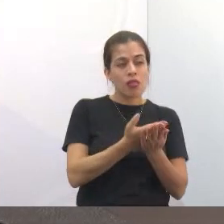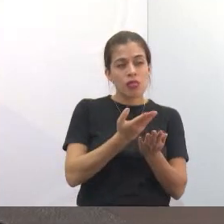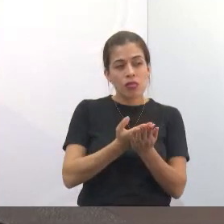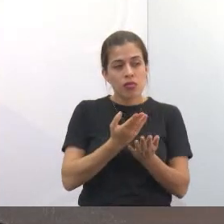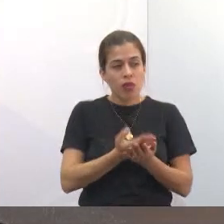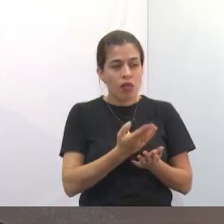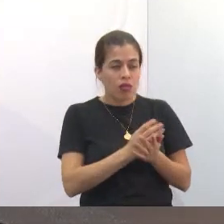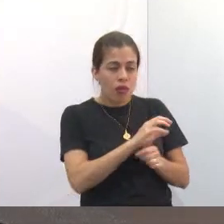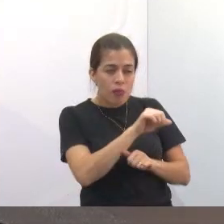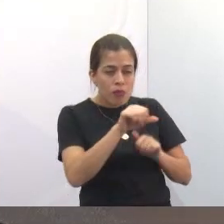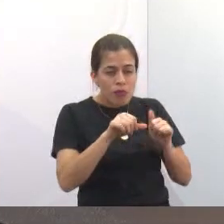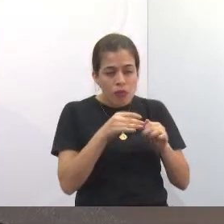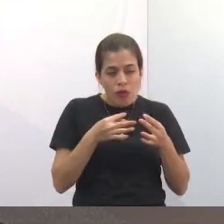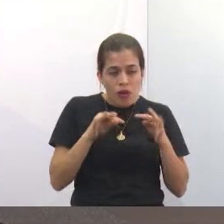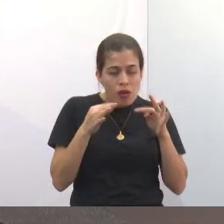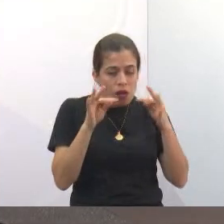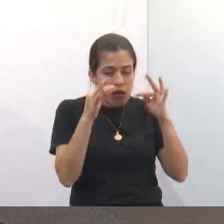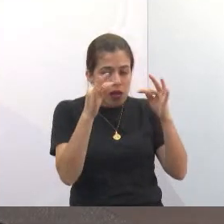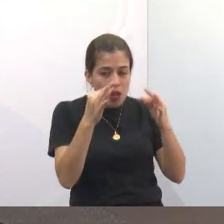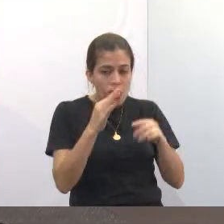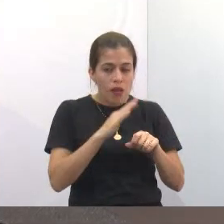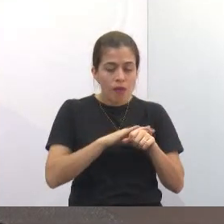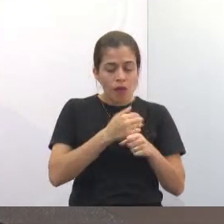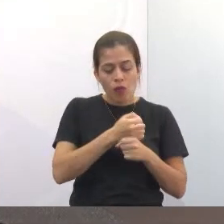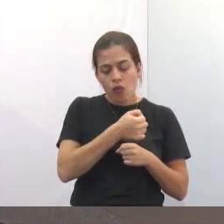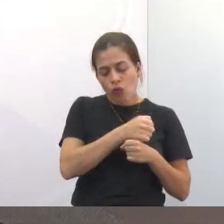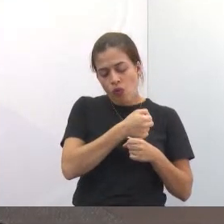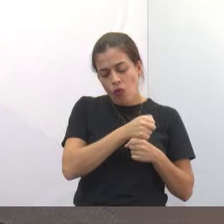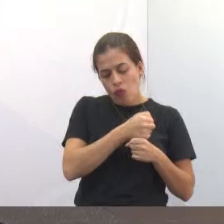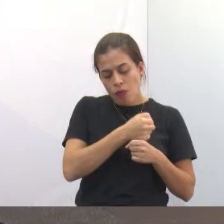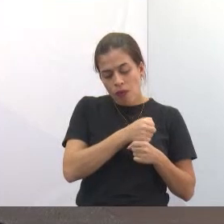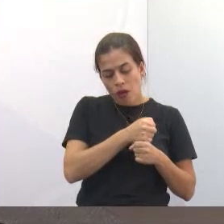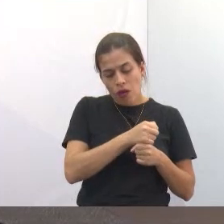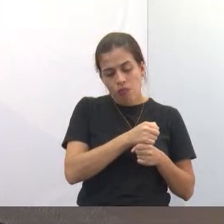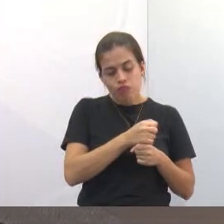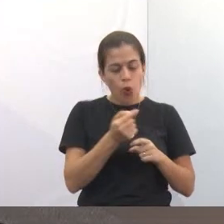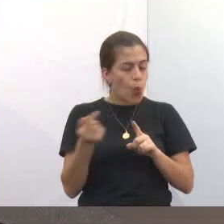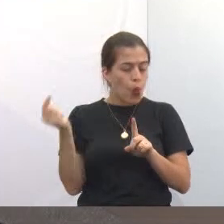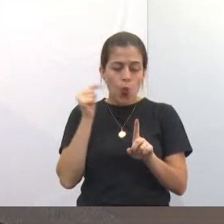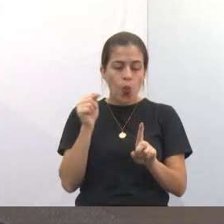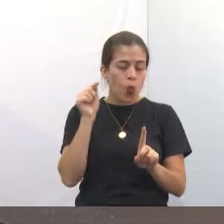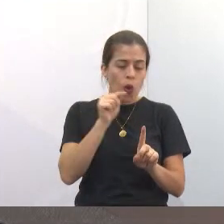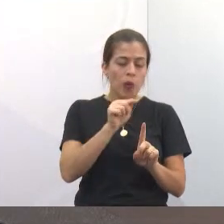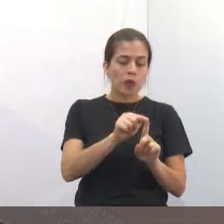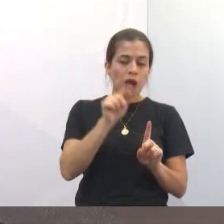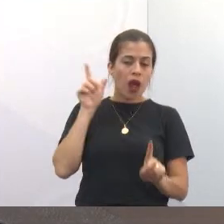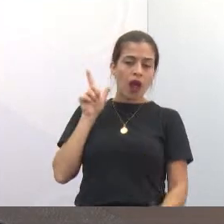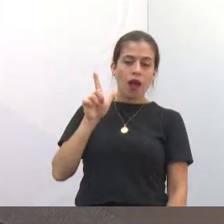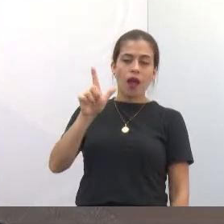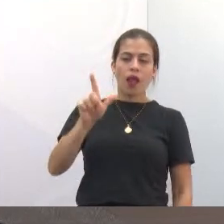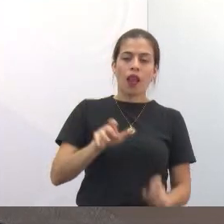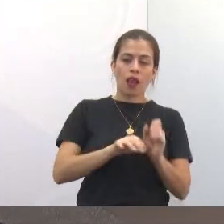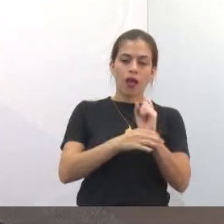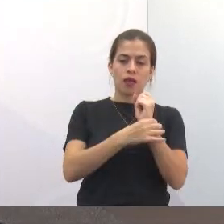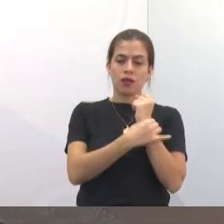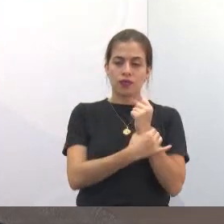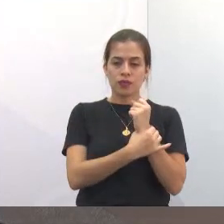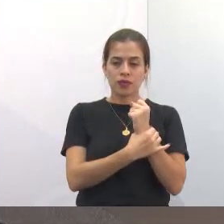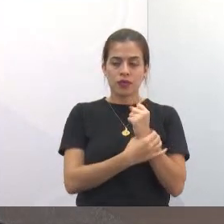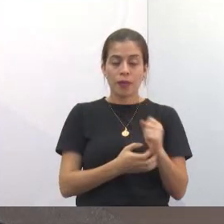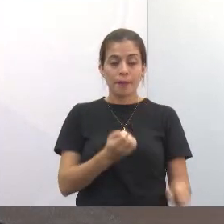a técnica empregada na execução dos trabalhos, sempre com o objetivo de garantir a segurança e o